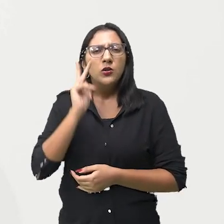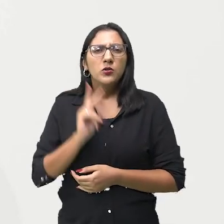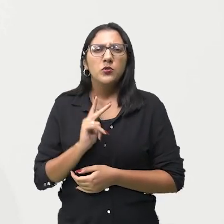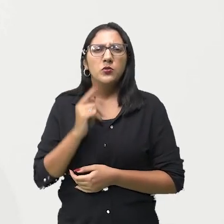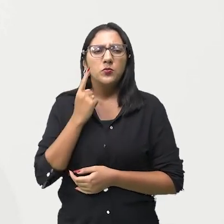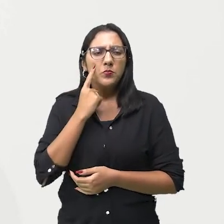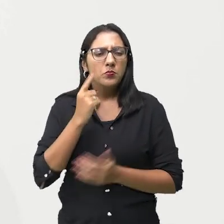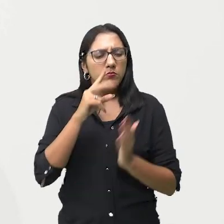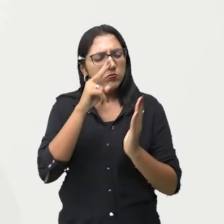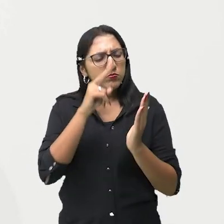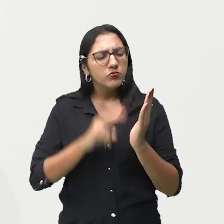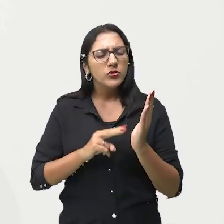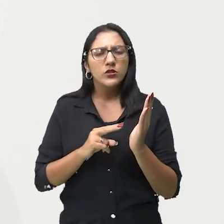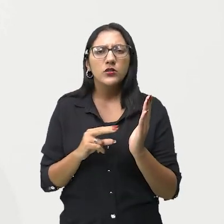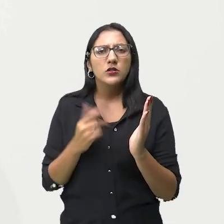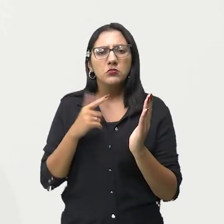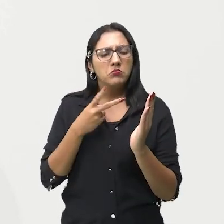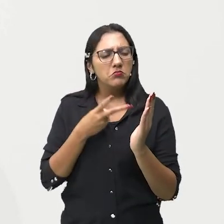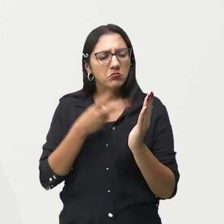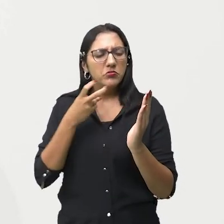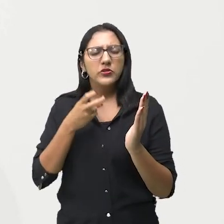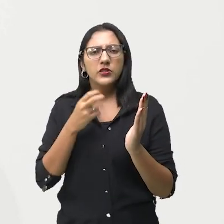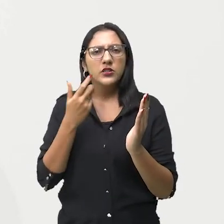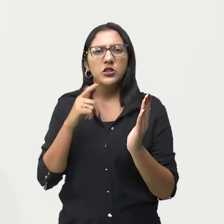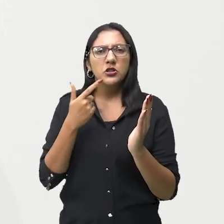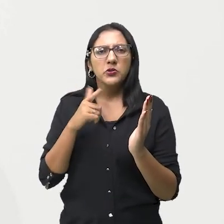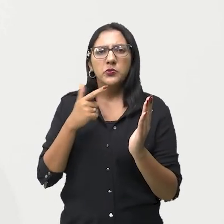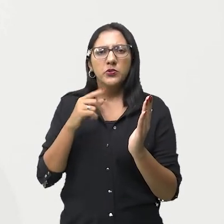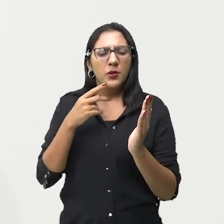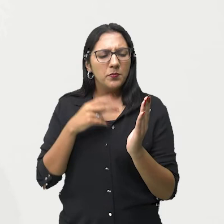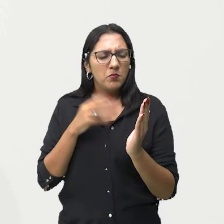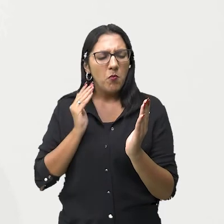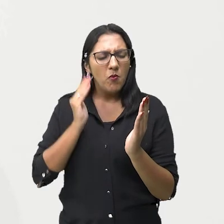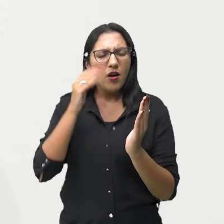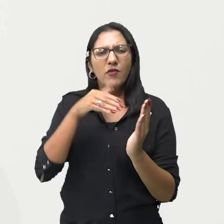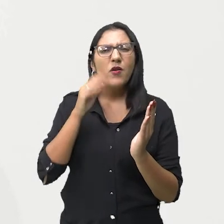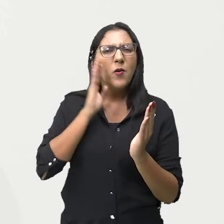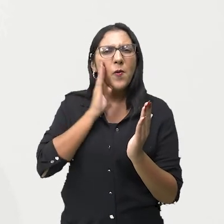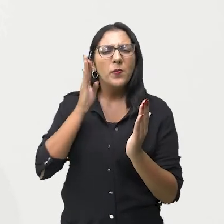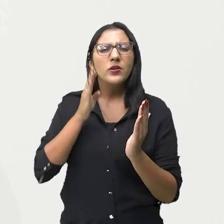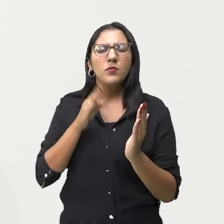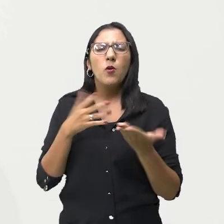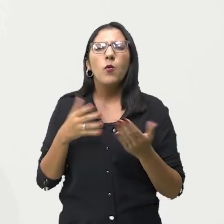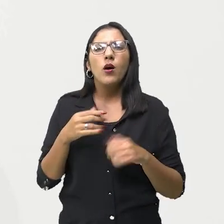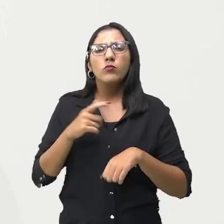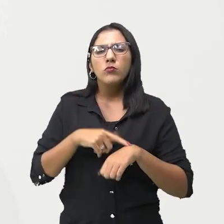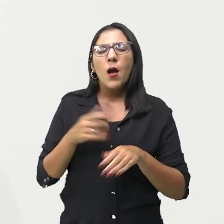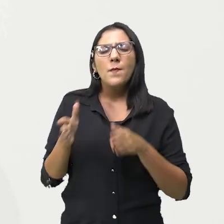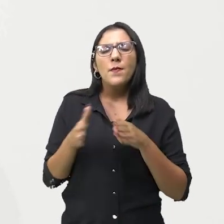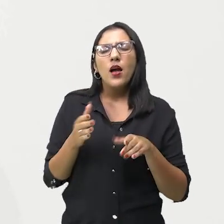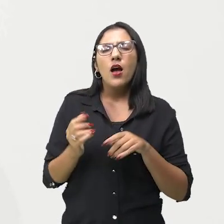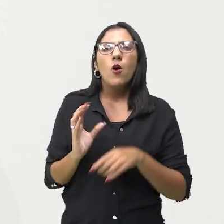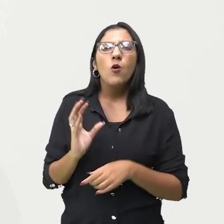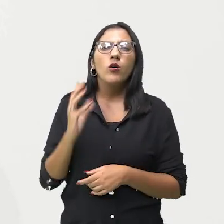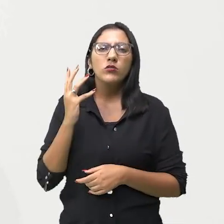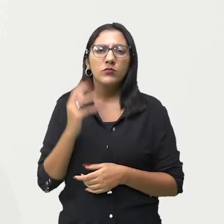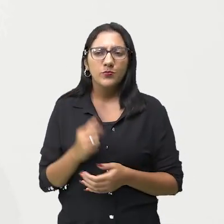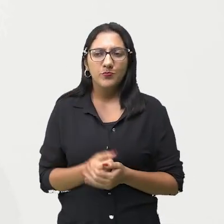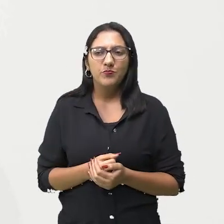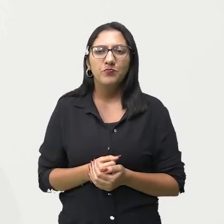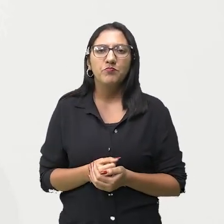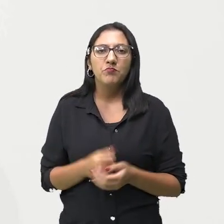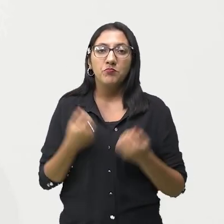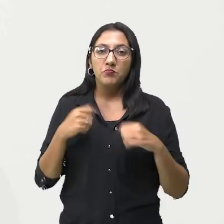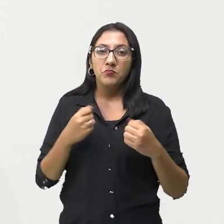não diz de maneira lógica, ou de maneira lógica não, de maneira objetiva, quando os fatos aconteceram, eu